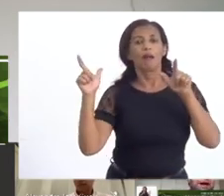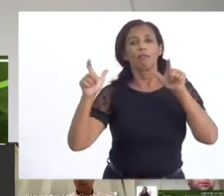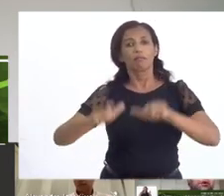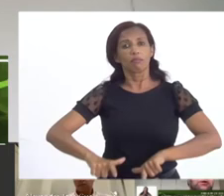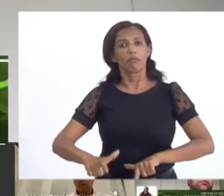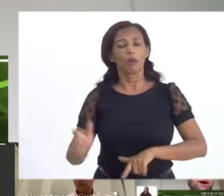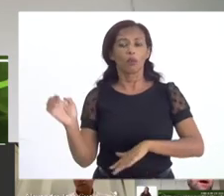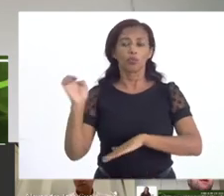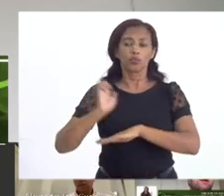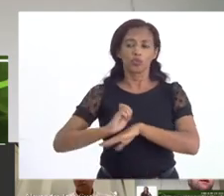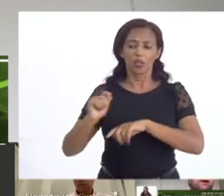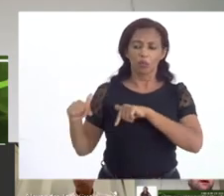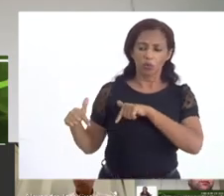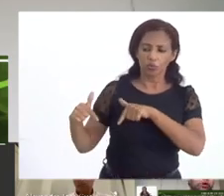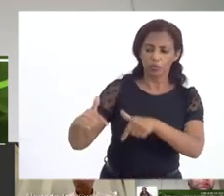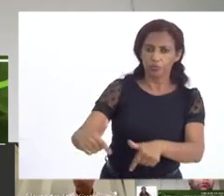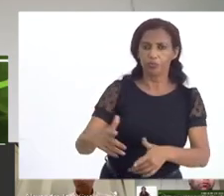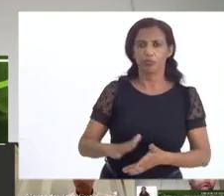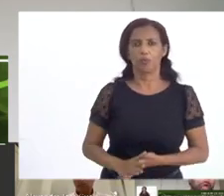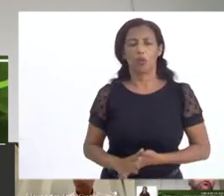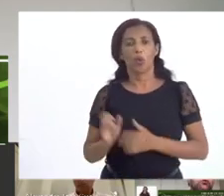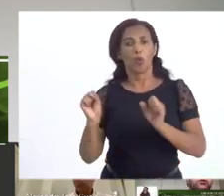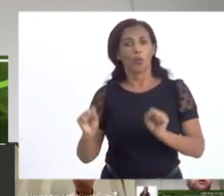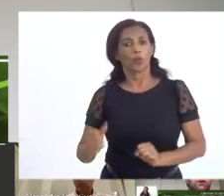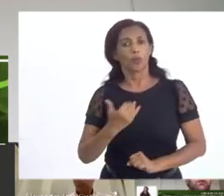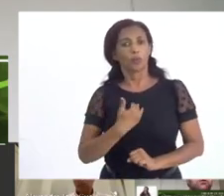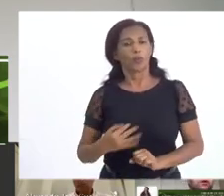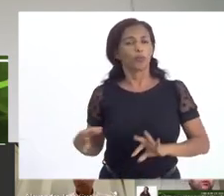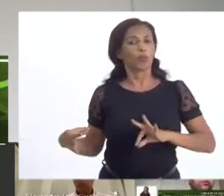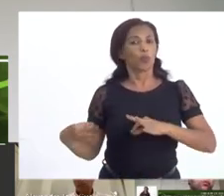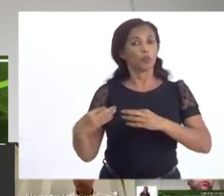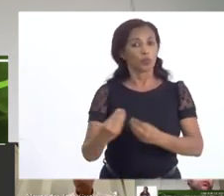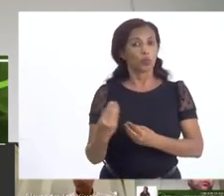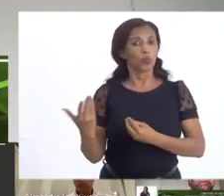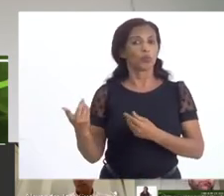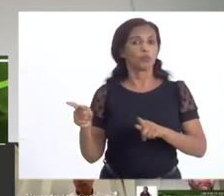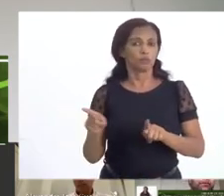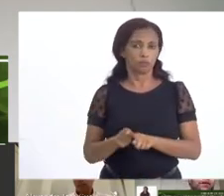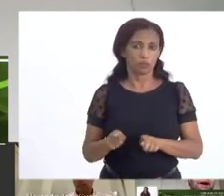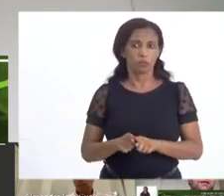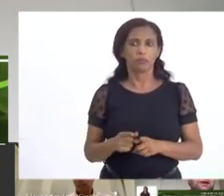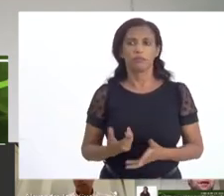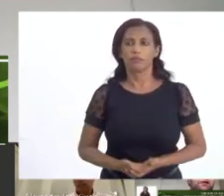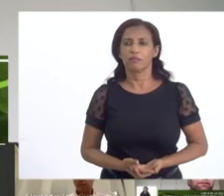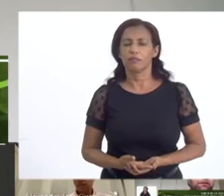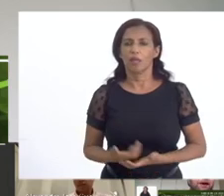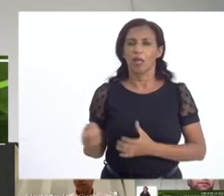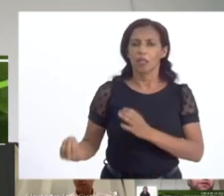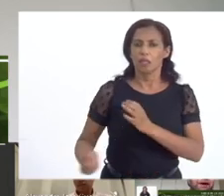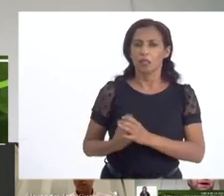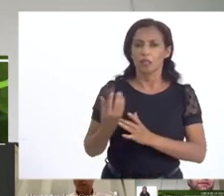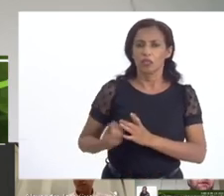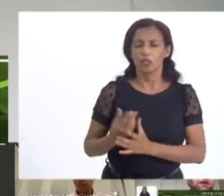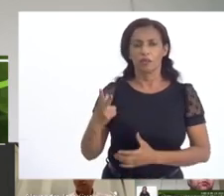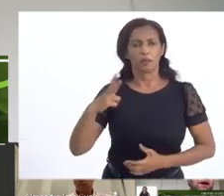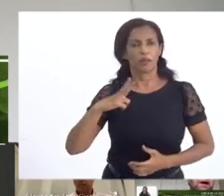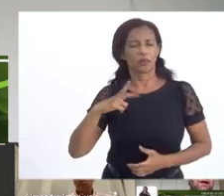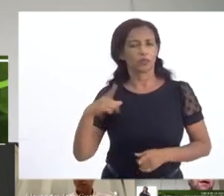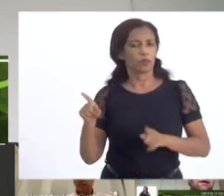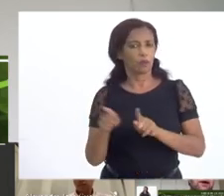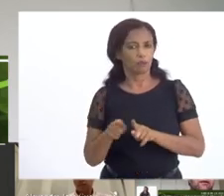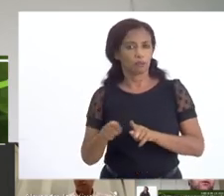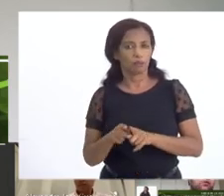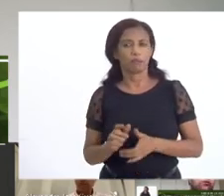o Estado pode atuar, né, o poder público como um todo pode atuar, onde a iniciativa privada precisa